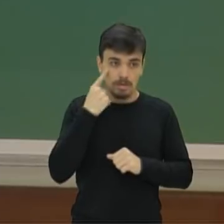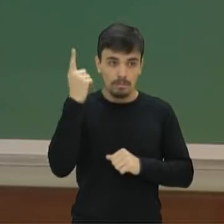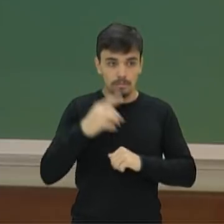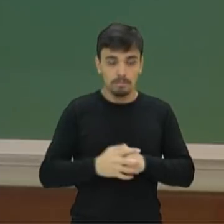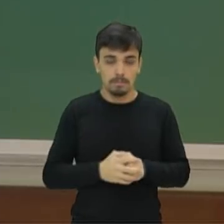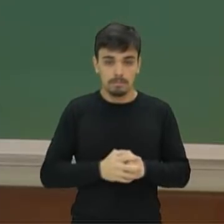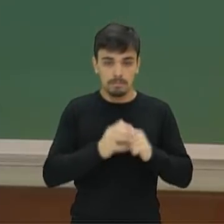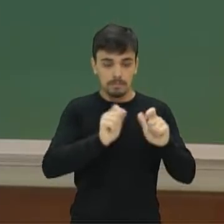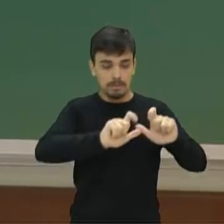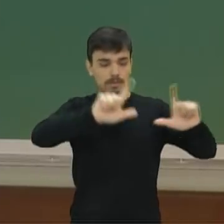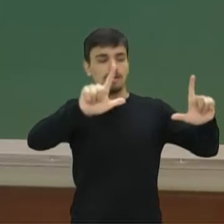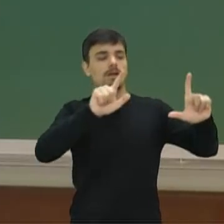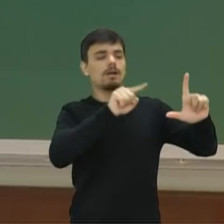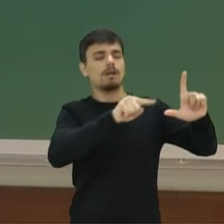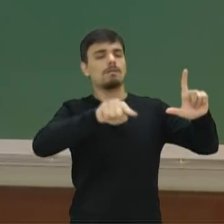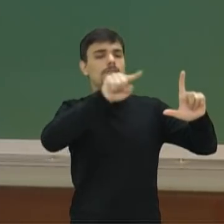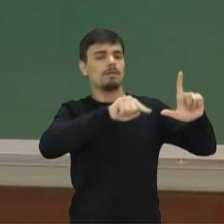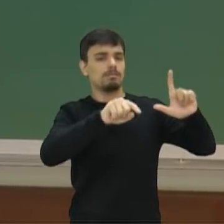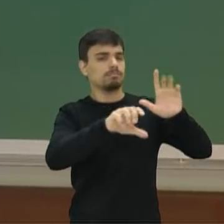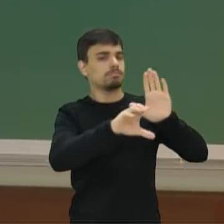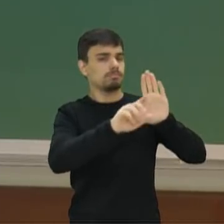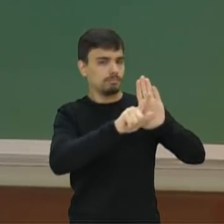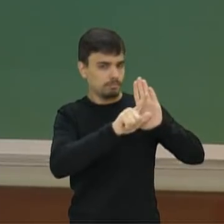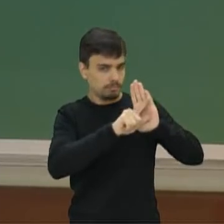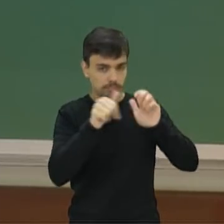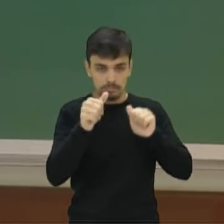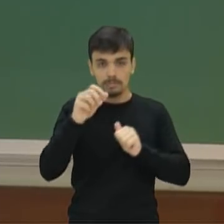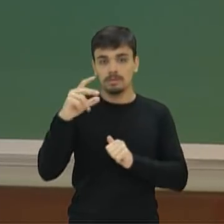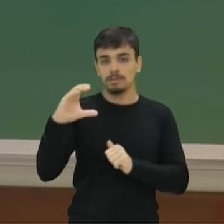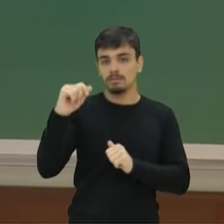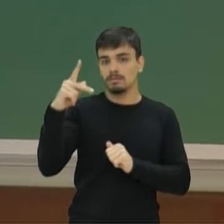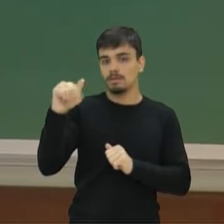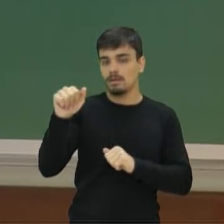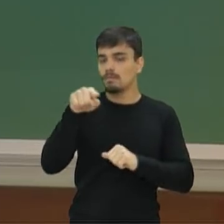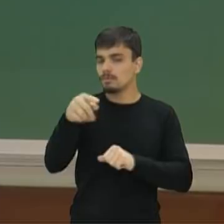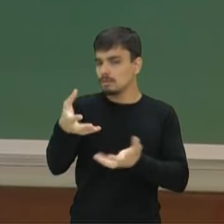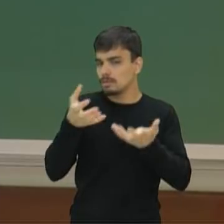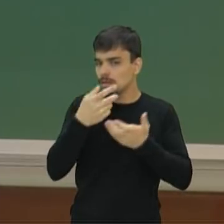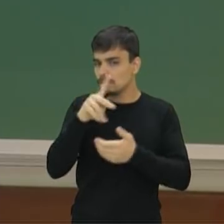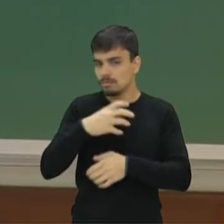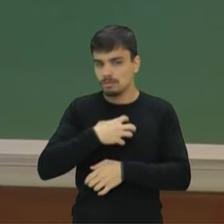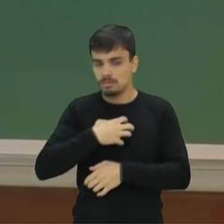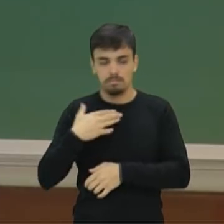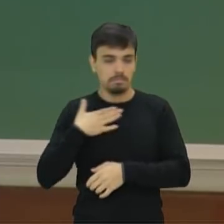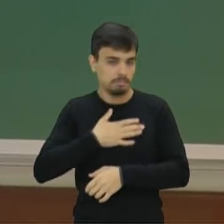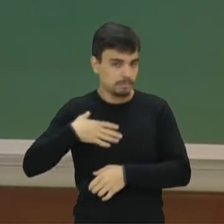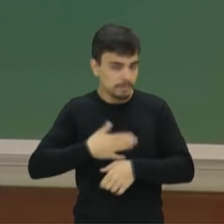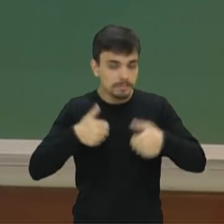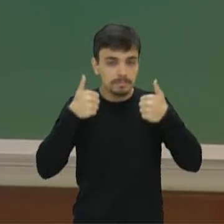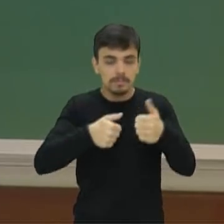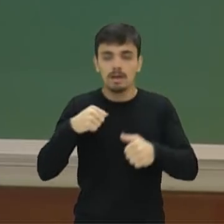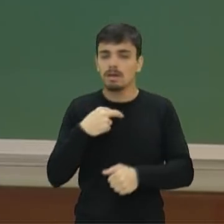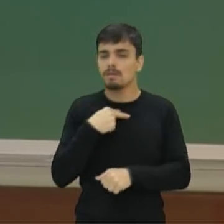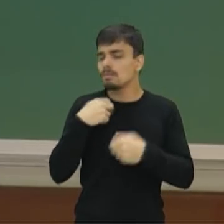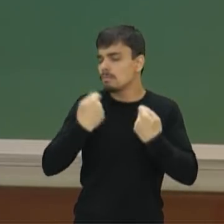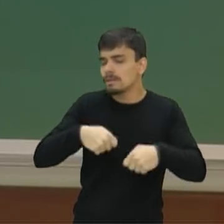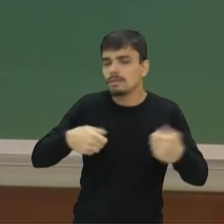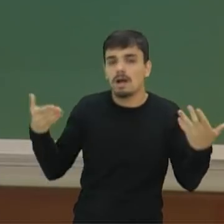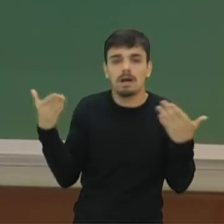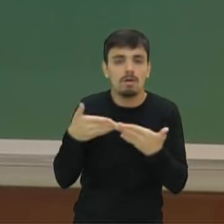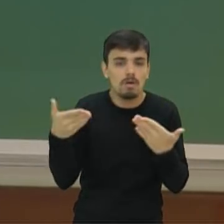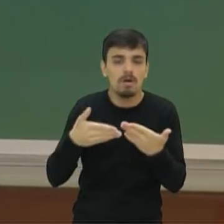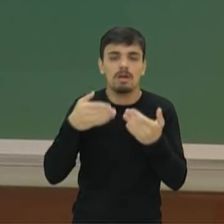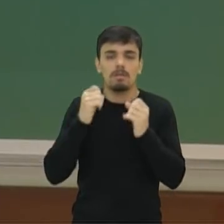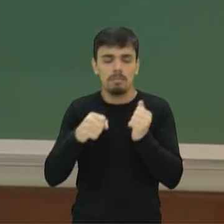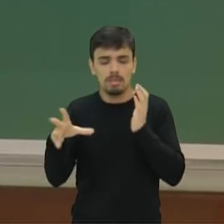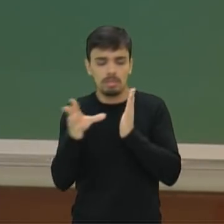Então, a gente tem que fazer a capa da nossa revista, certo? O que você quiser. Faz aí o jeito que você achar. Não precisa fazer agora, tá, gente?